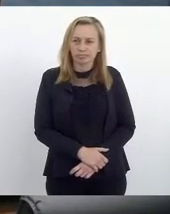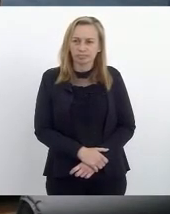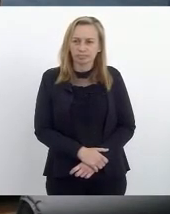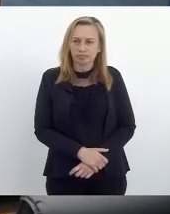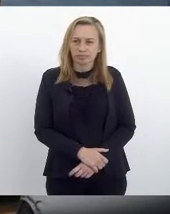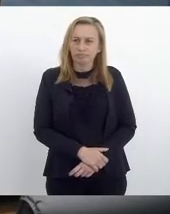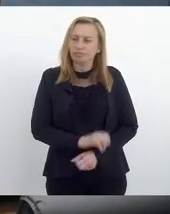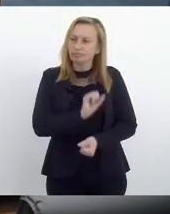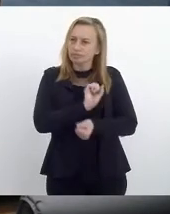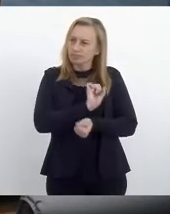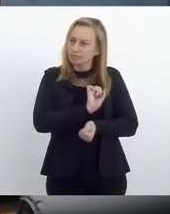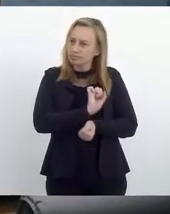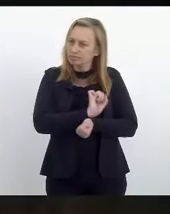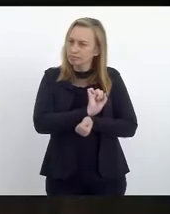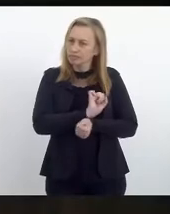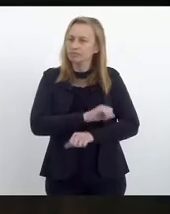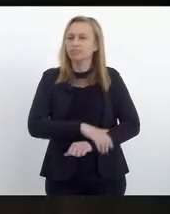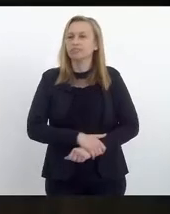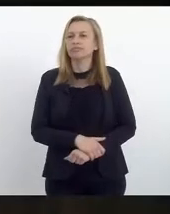Estamos aguardando aí a